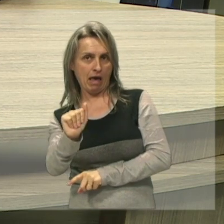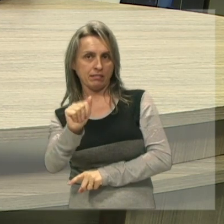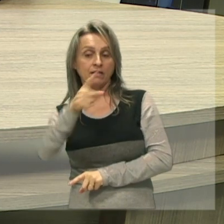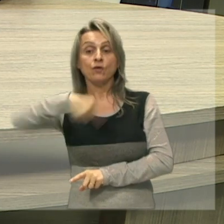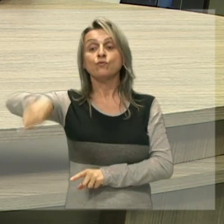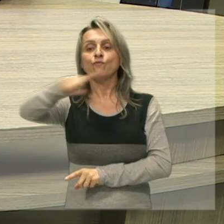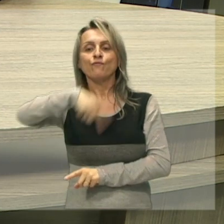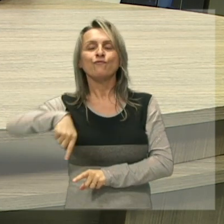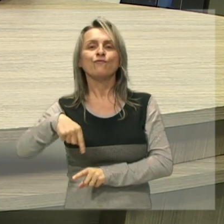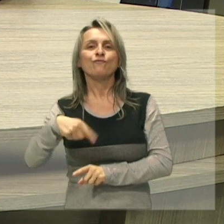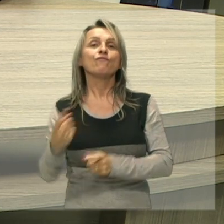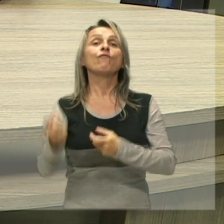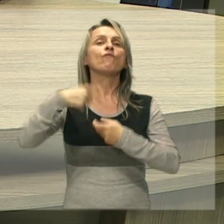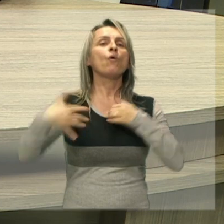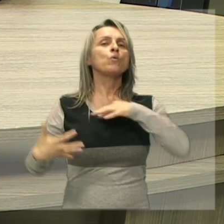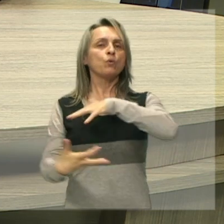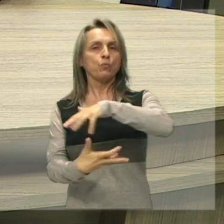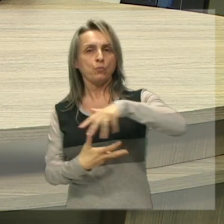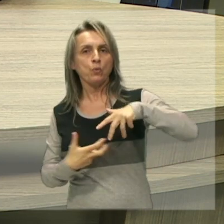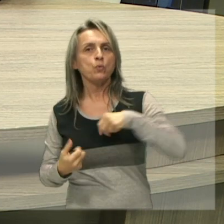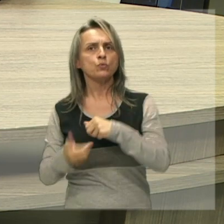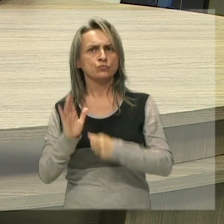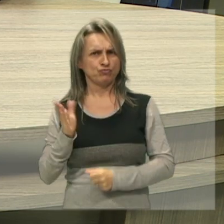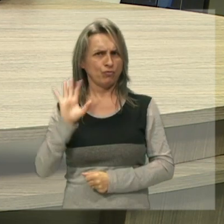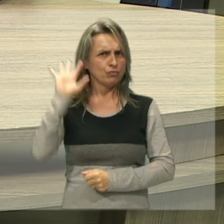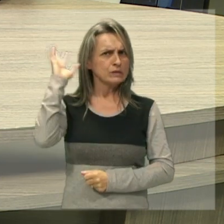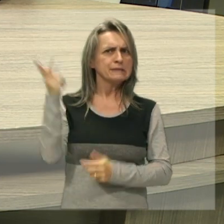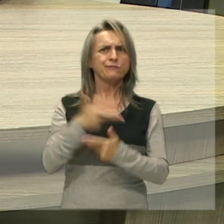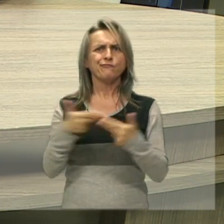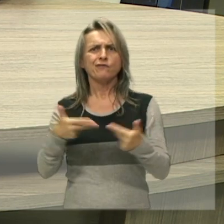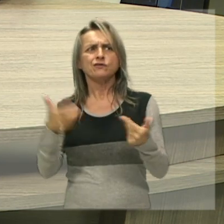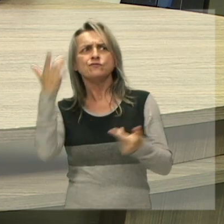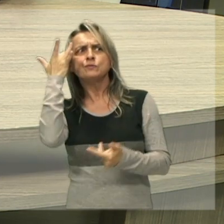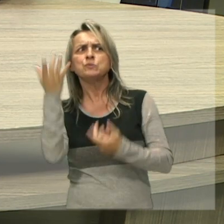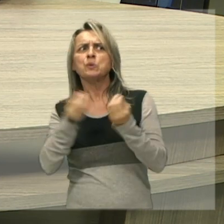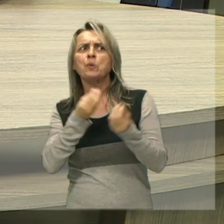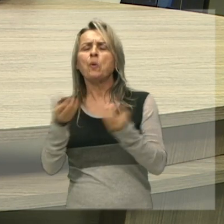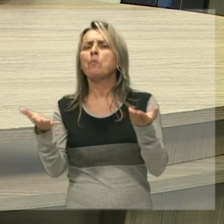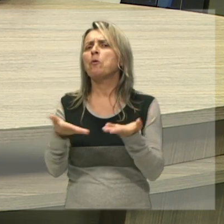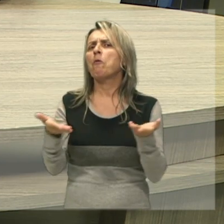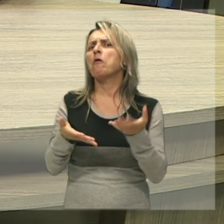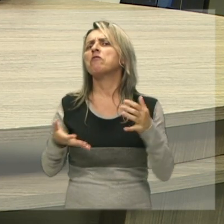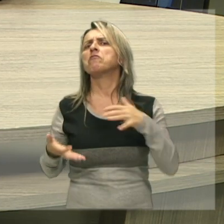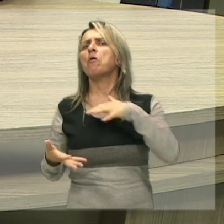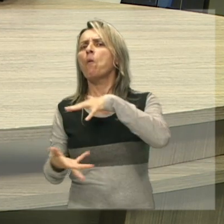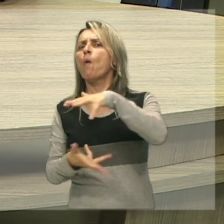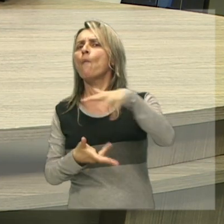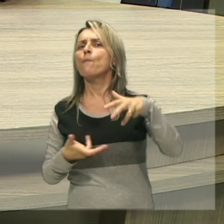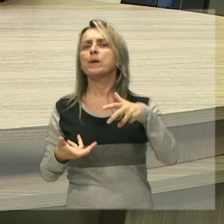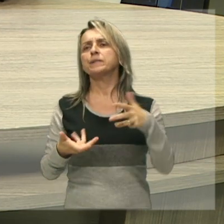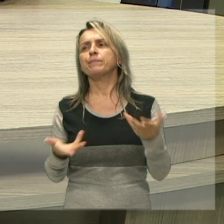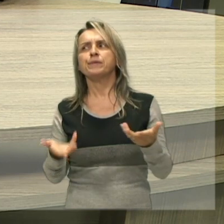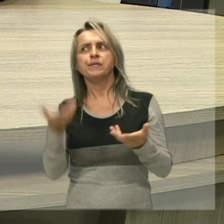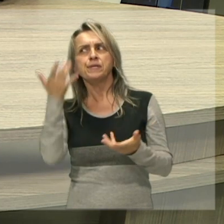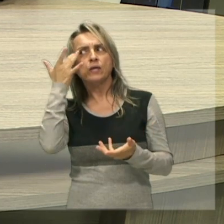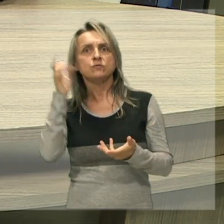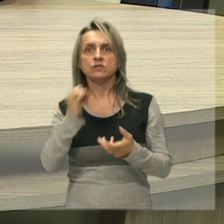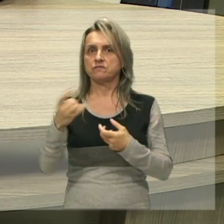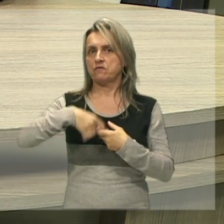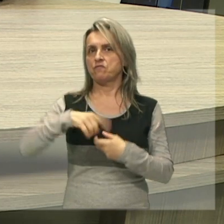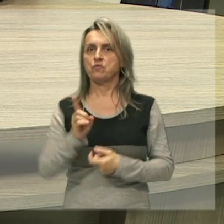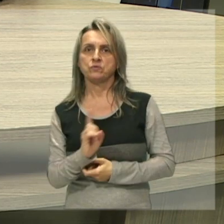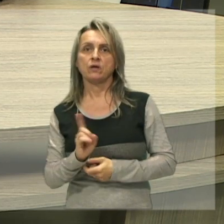agora parece que vai voltar, né? Não sei agora com a pandemia como é que ficou essa questão da regata. Mas, enfim, até então, todas